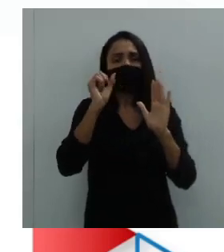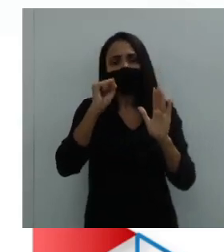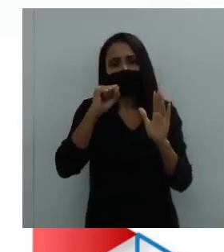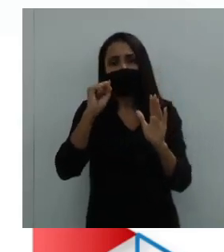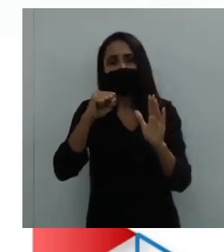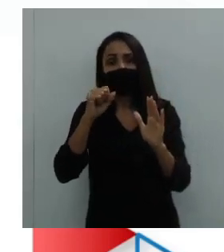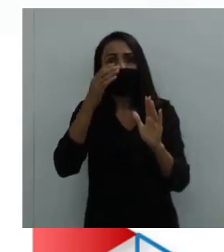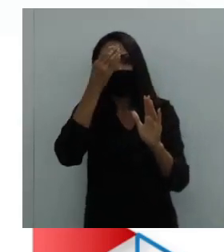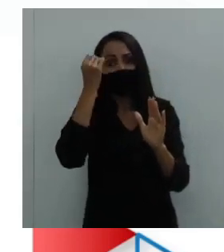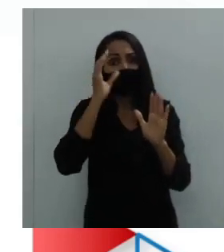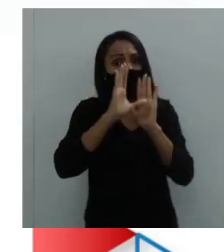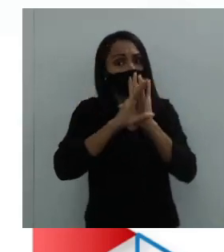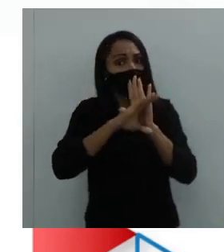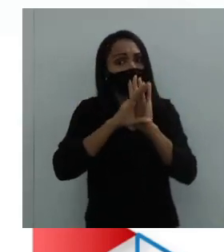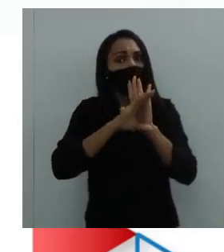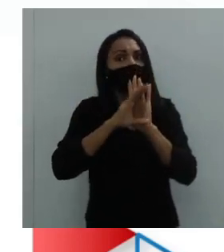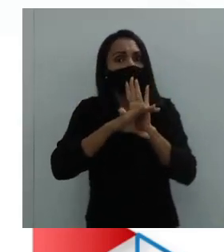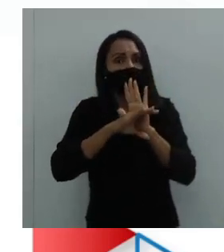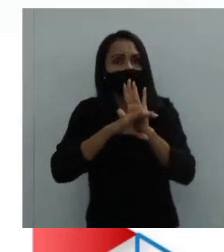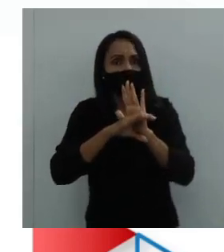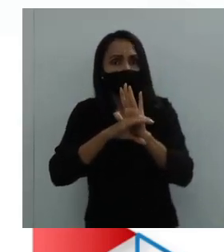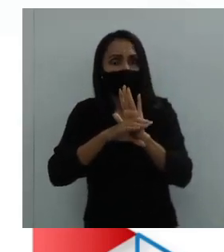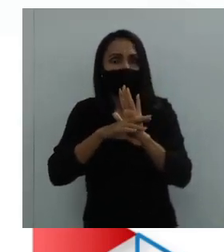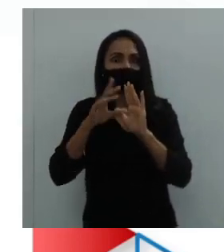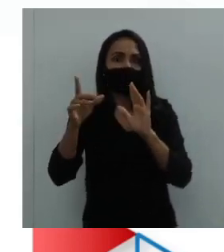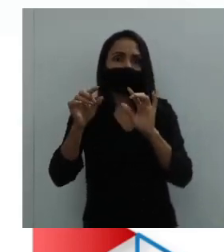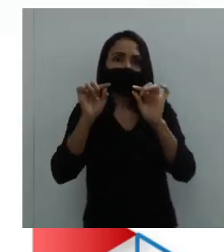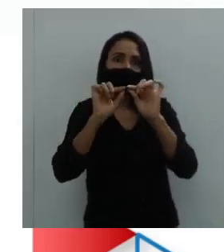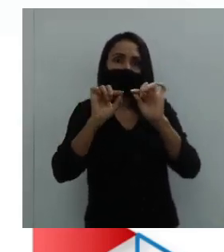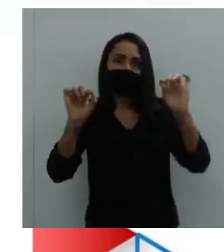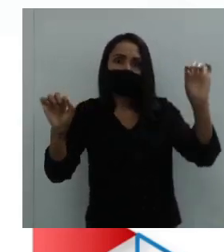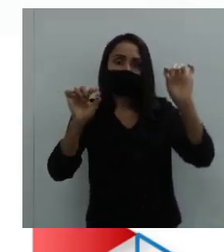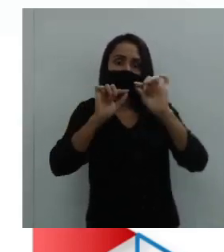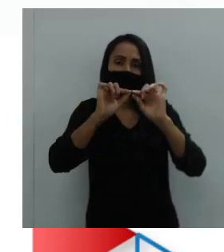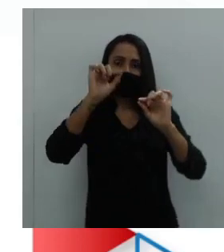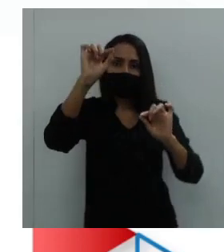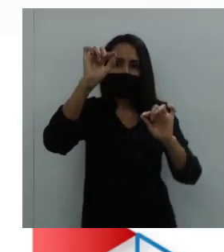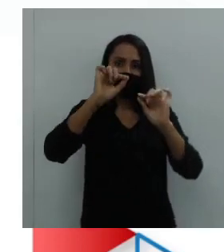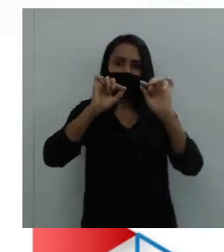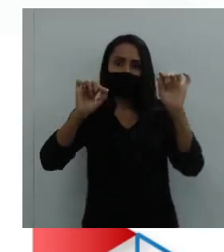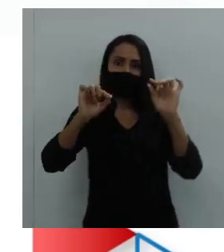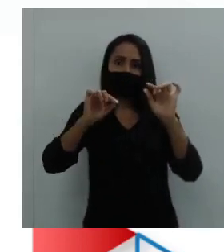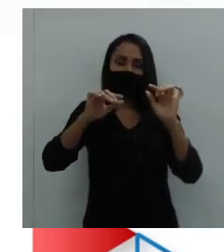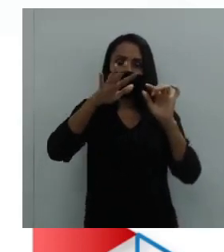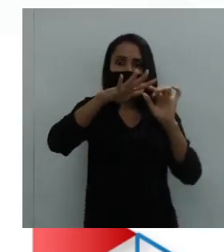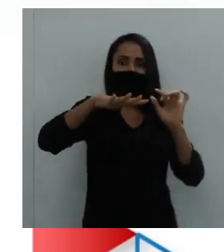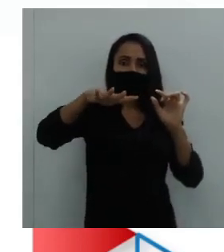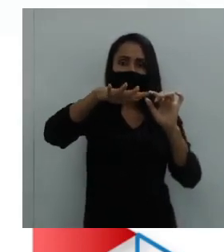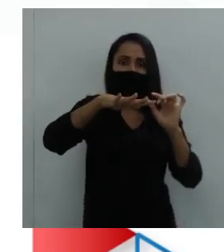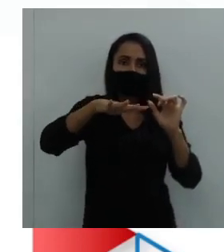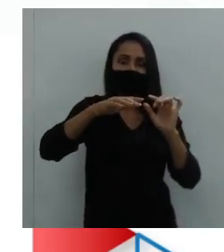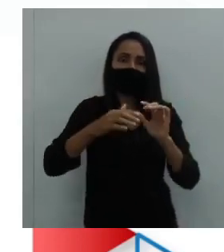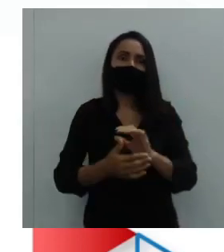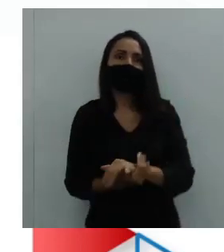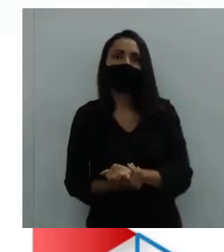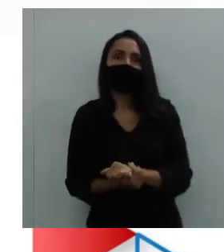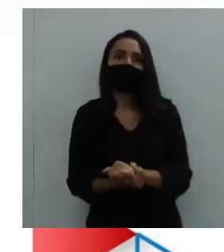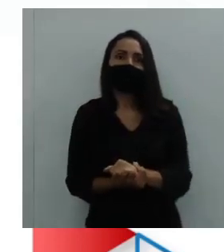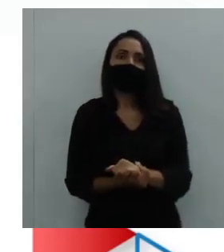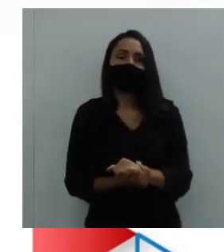bom? Figura plana, linhas fechadas, segmentos de reta numa região interna, tá tranquilo? Segue aí,